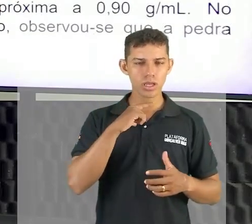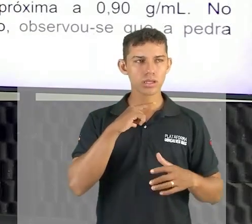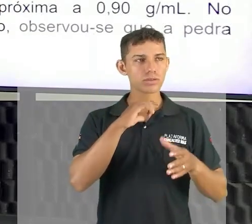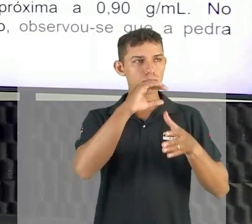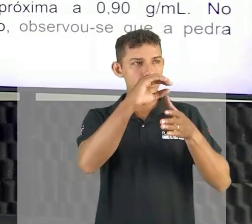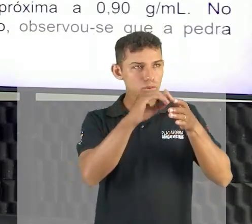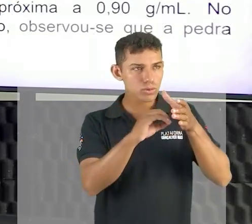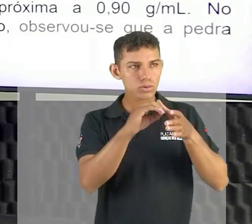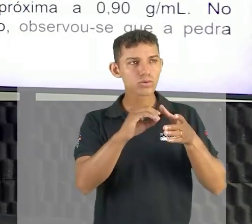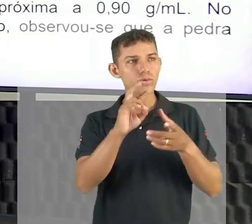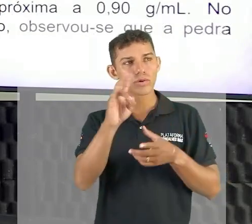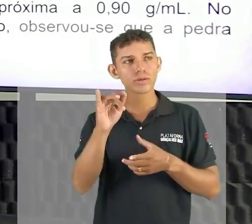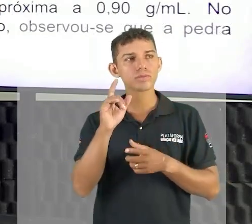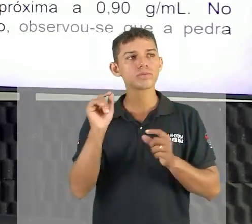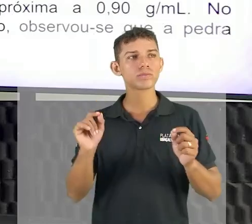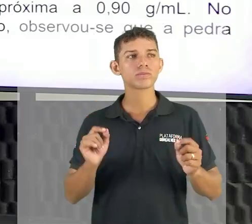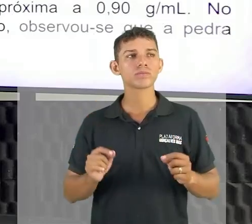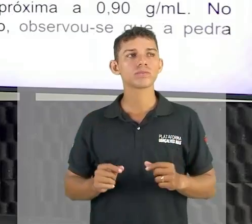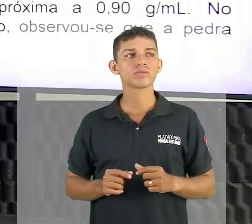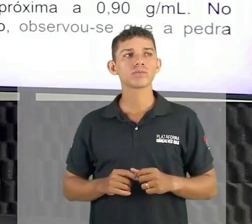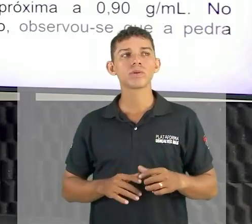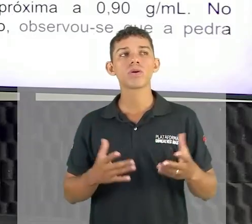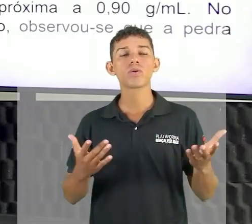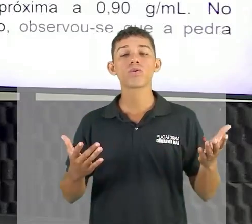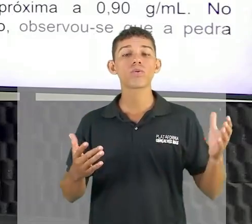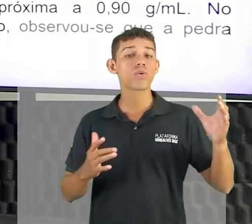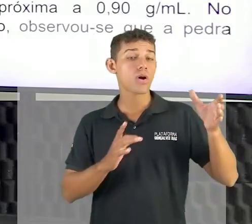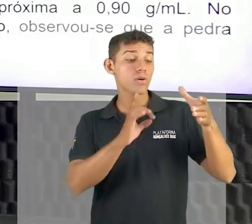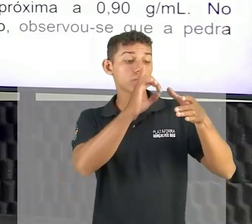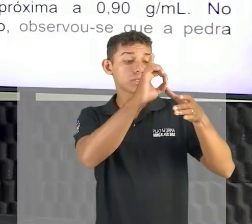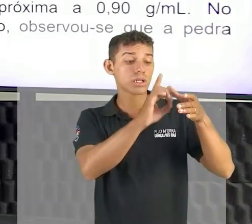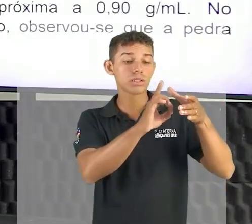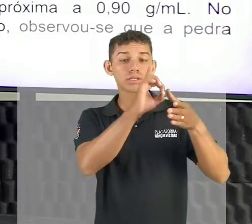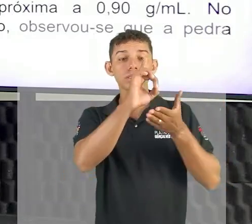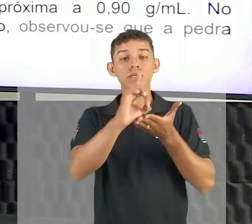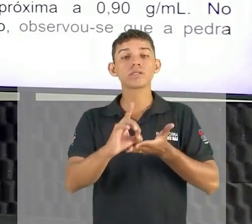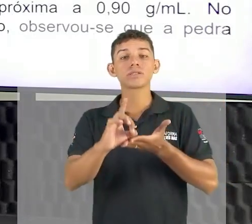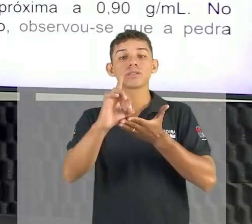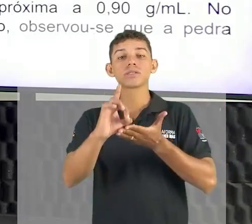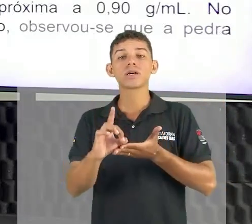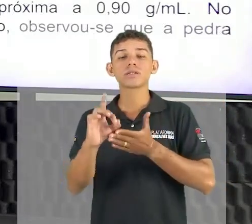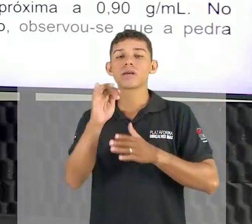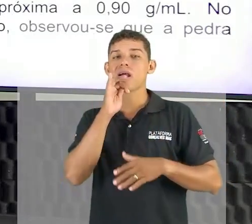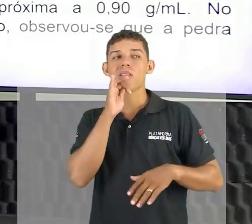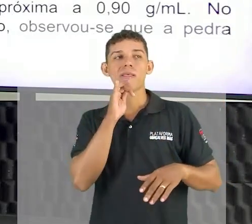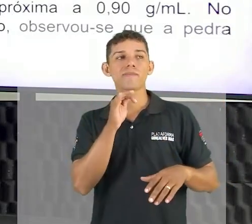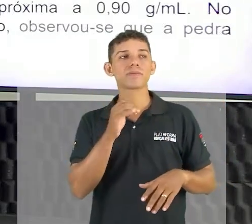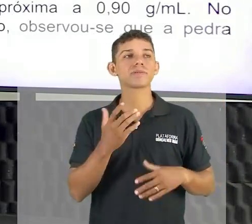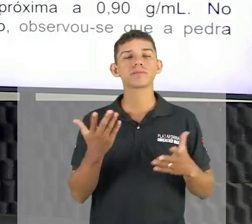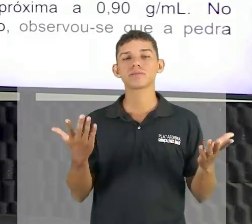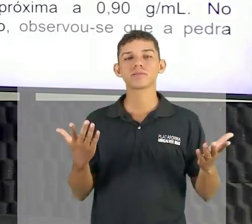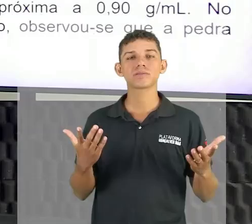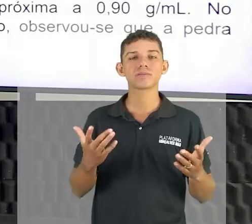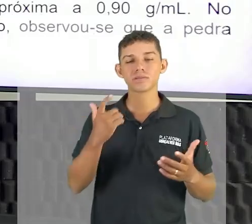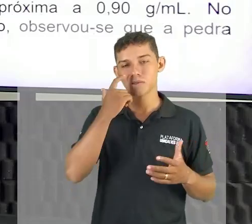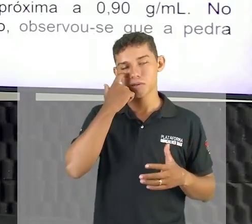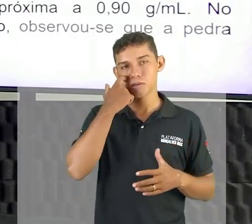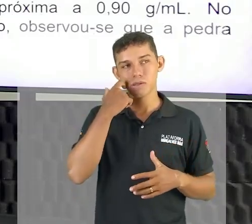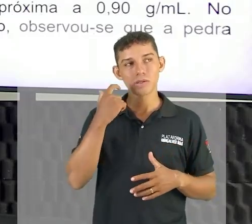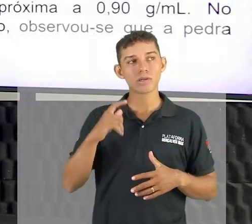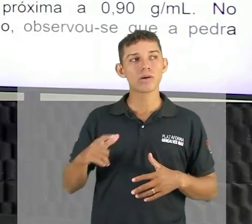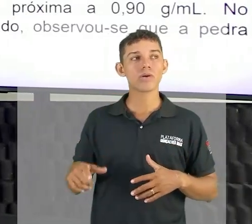vai fazer? Vai descobrir qual a densidade do sólido que ele vai colocar. Porque se ele colocasse um sólido, por exemplo, que a densidade